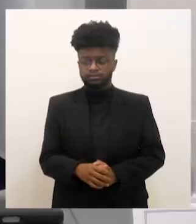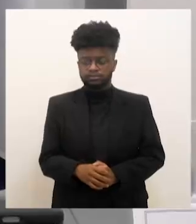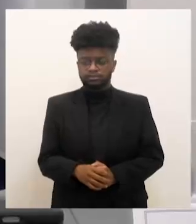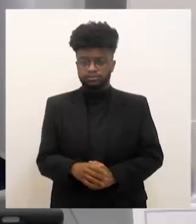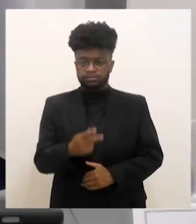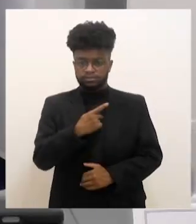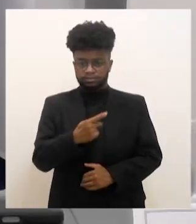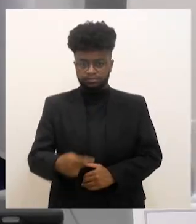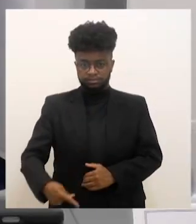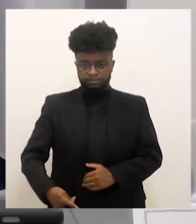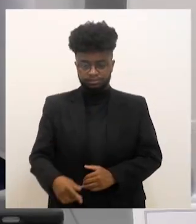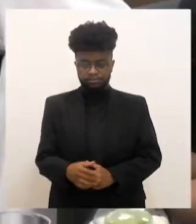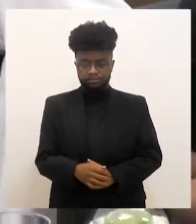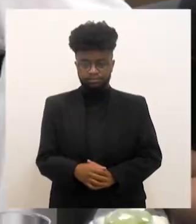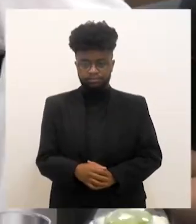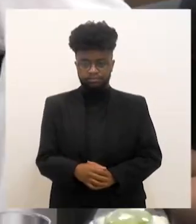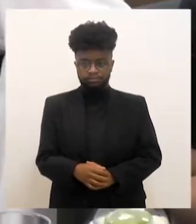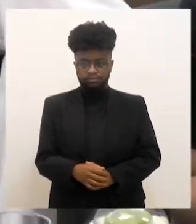Presidente,